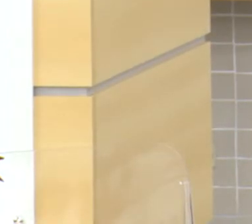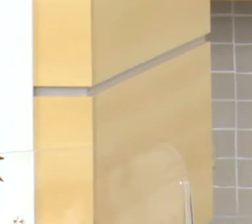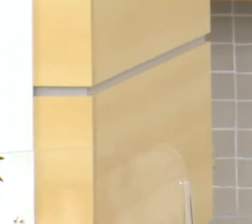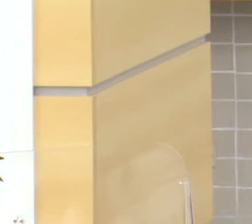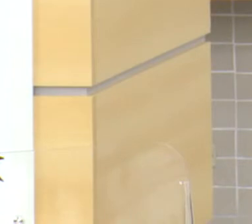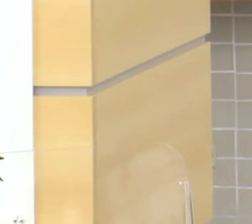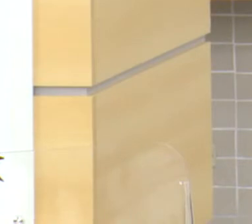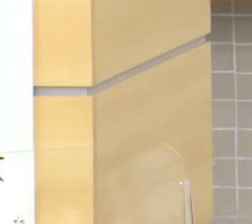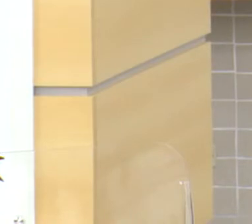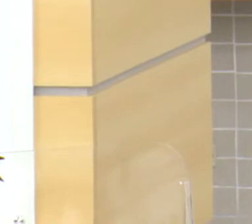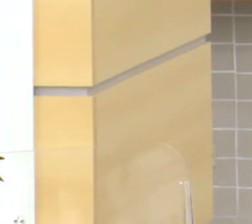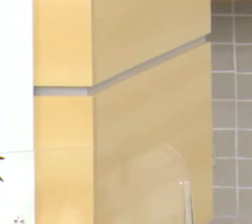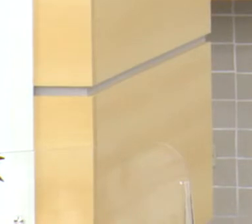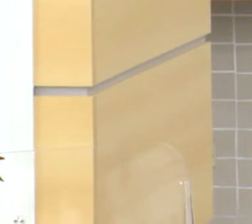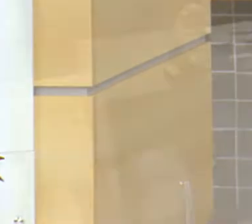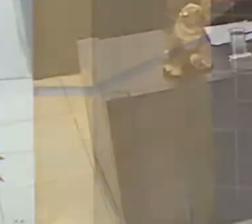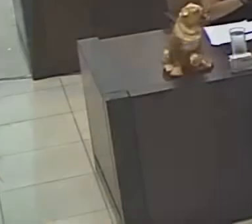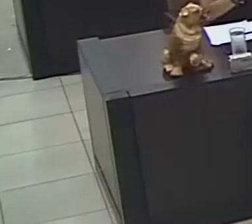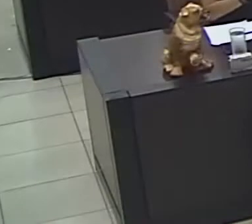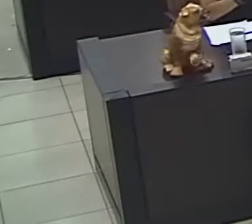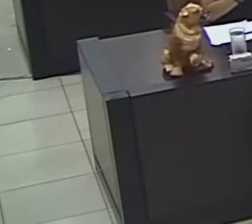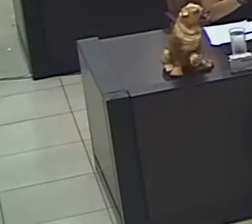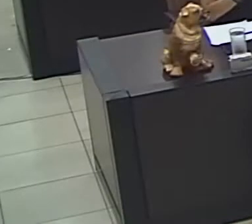E aí